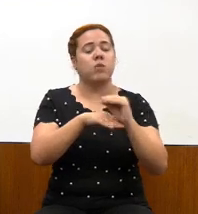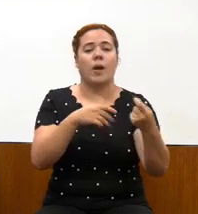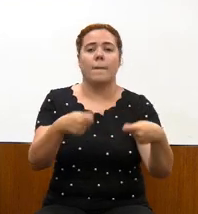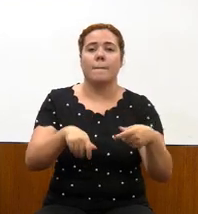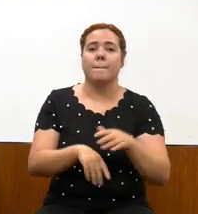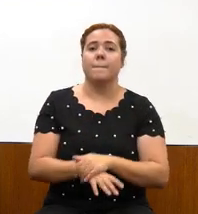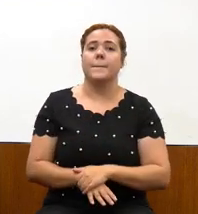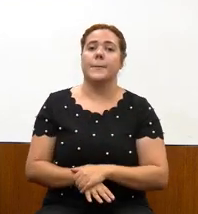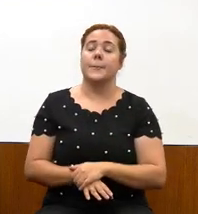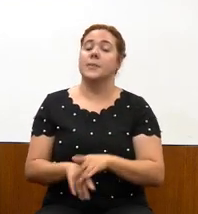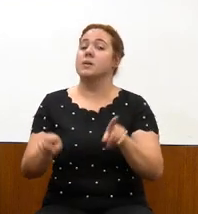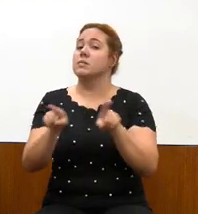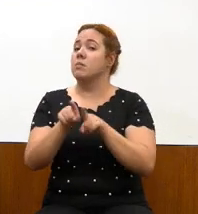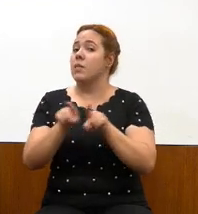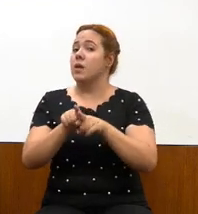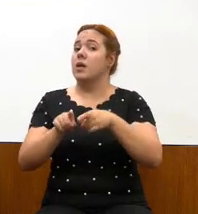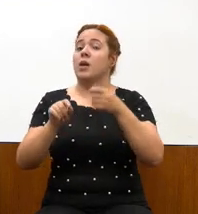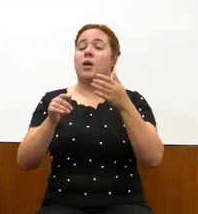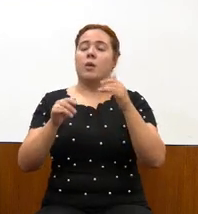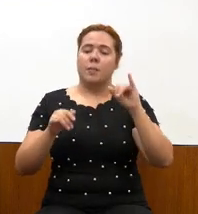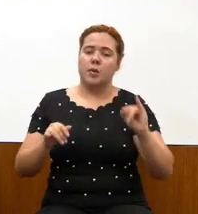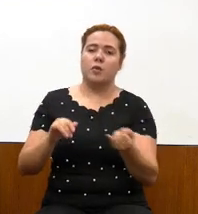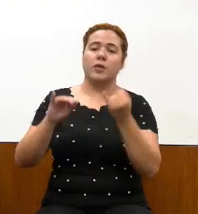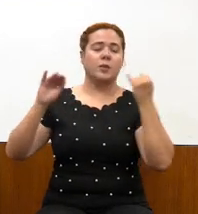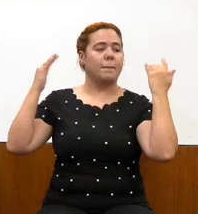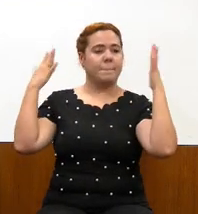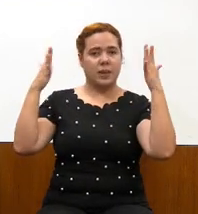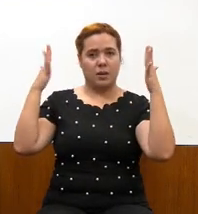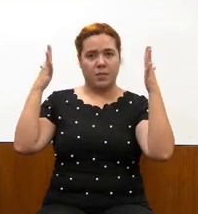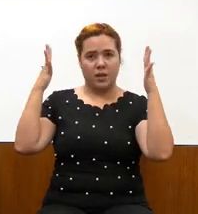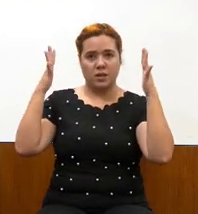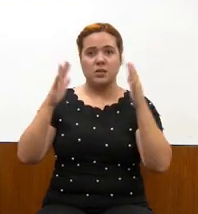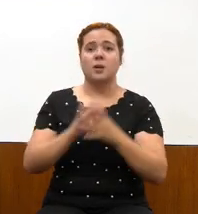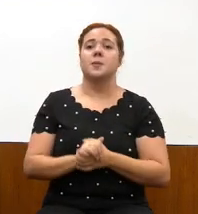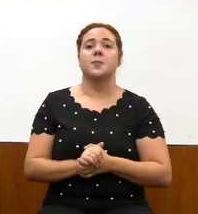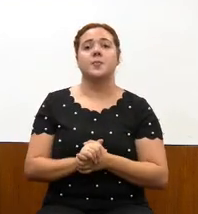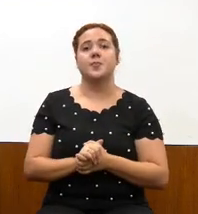aproveito para parabenizá-las. Além disso, celebramos